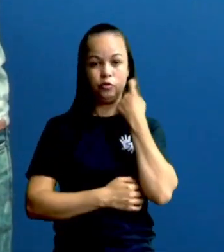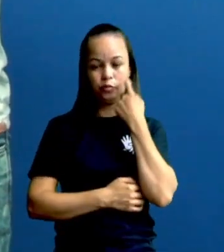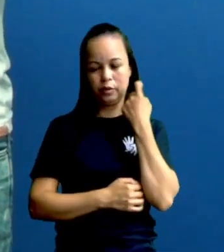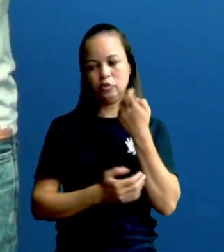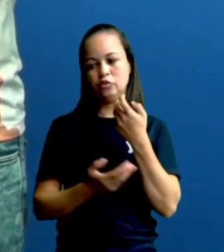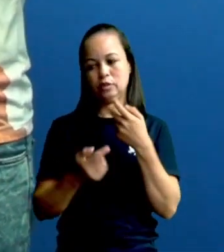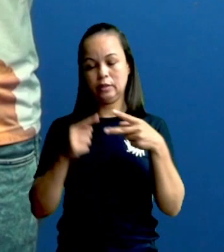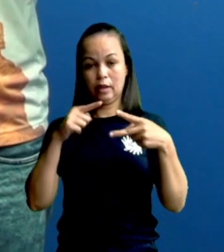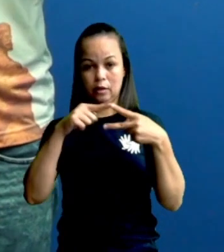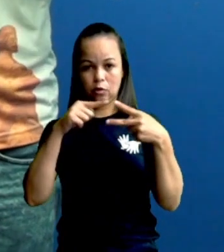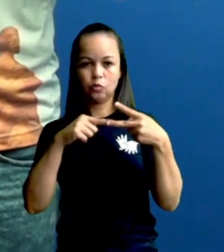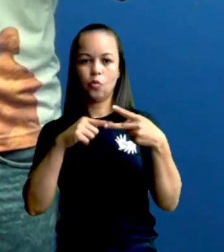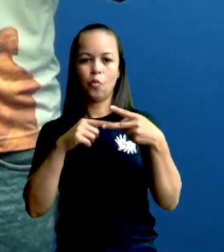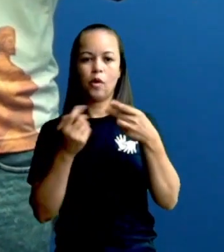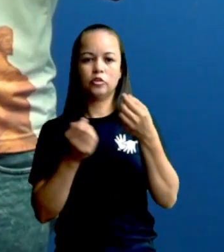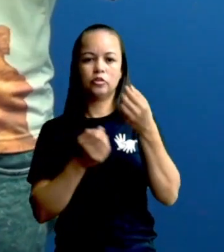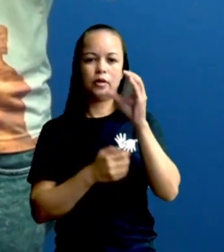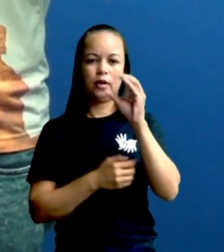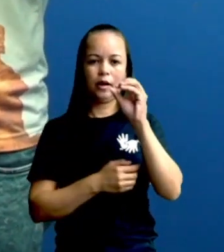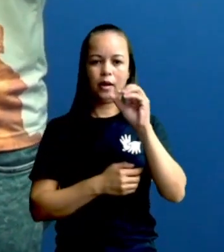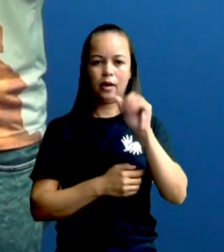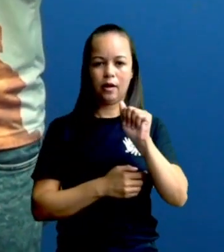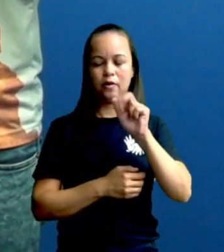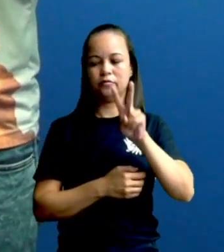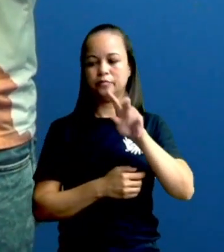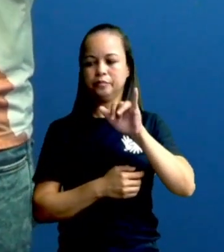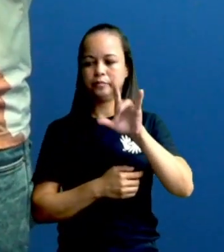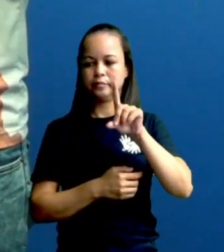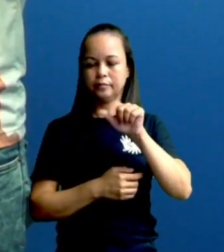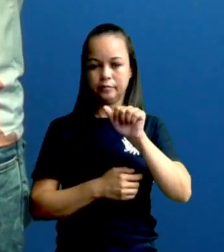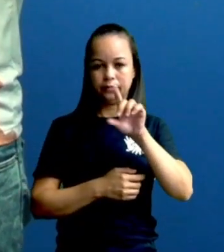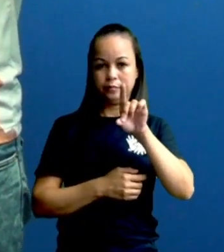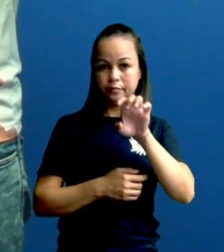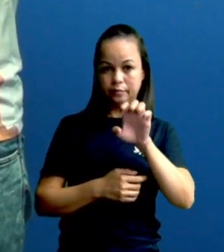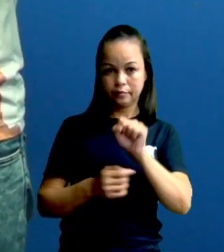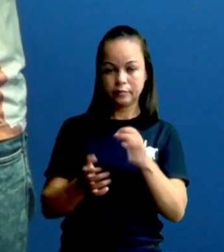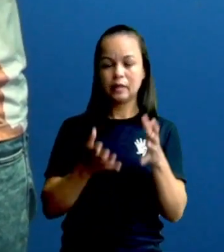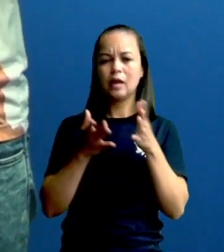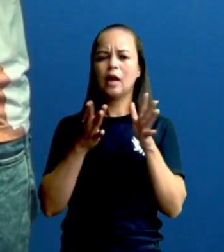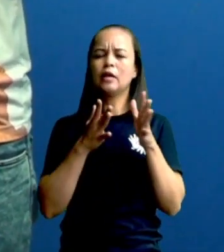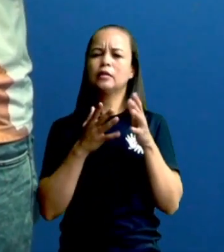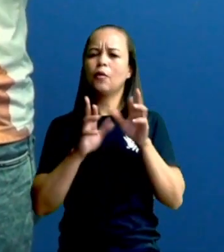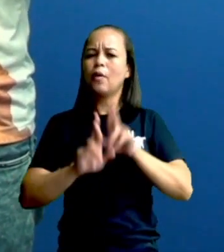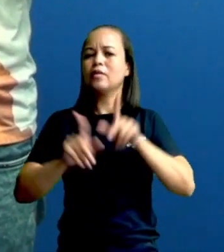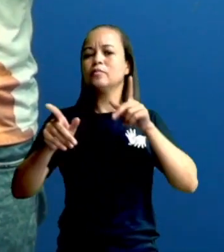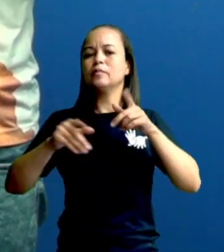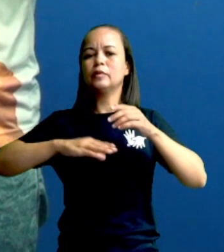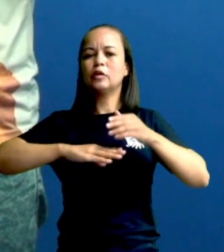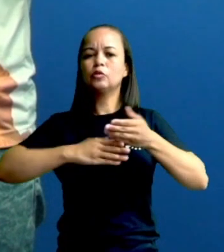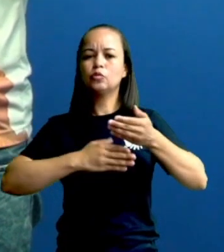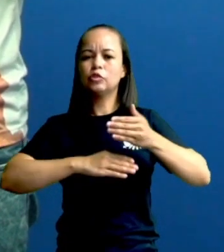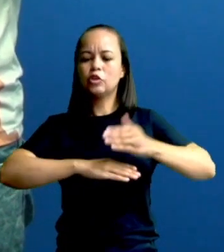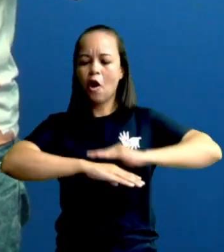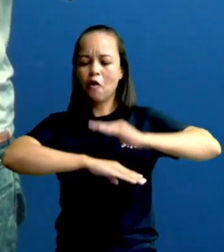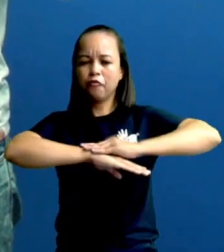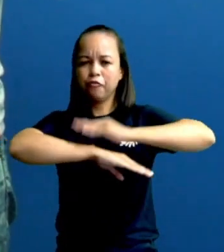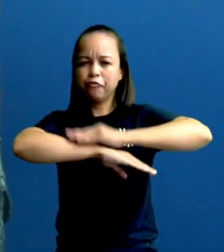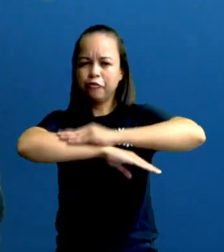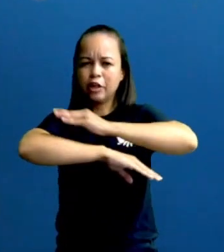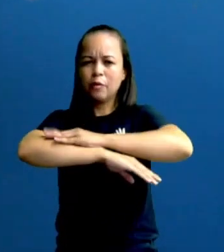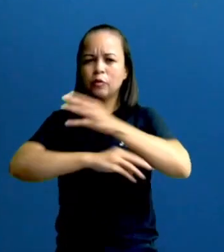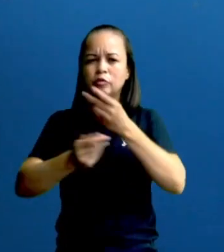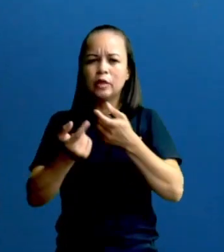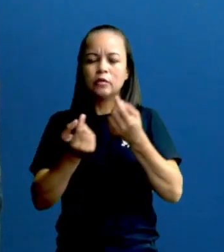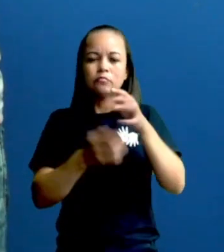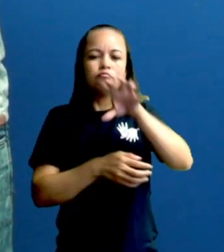partir de então, a sua respiração já não é mais como a dos anfíbios, que é a respiração cutânea em uma certa fase branquial,